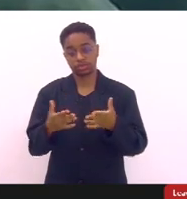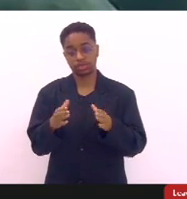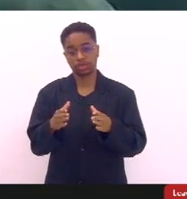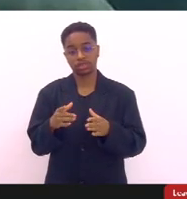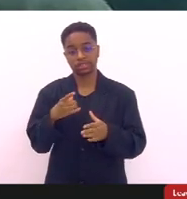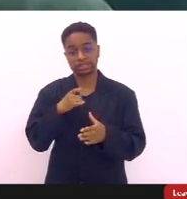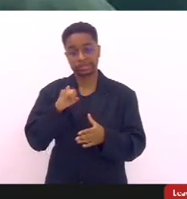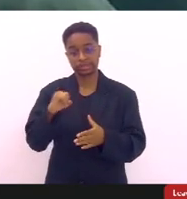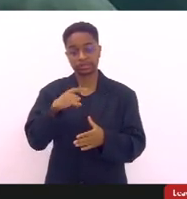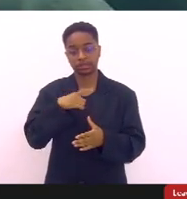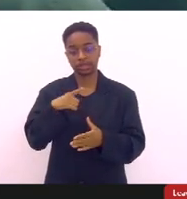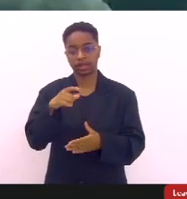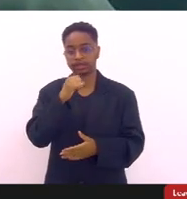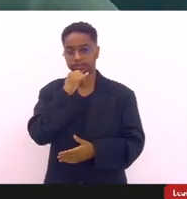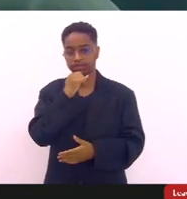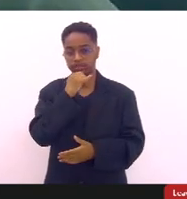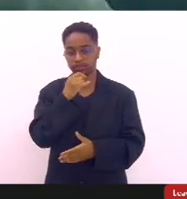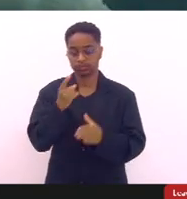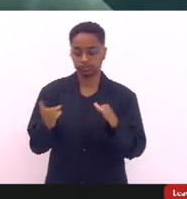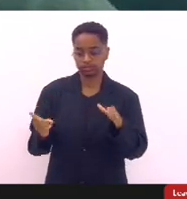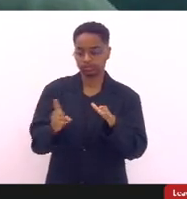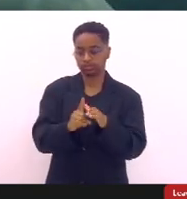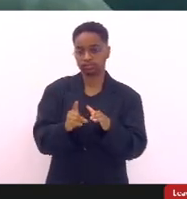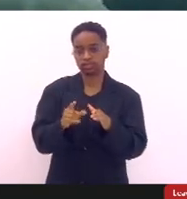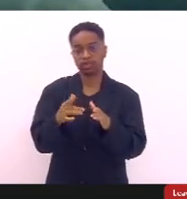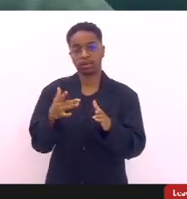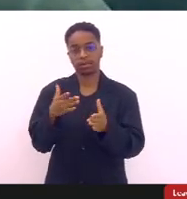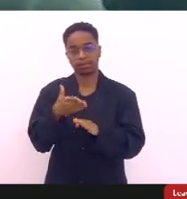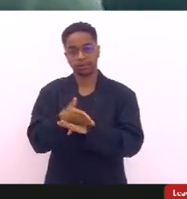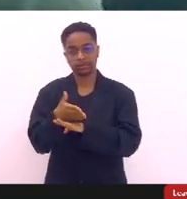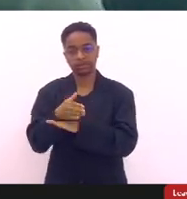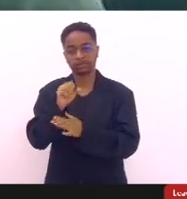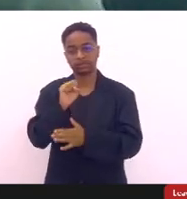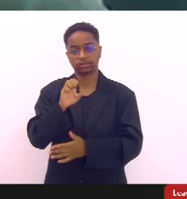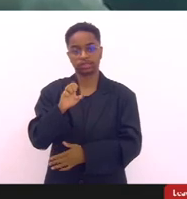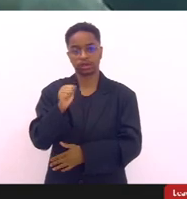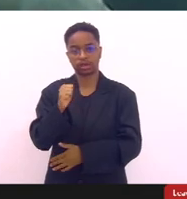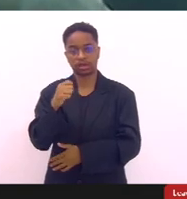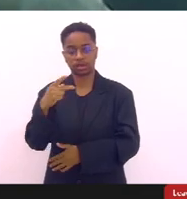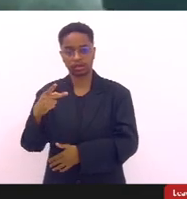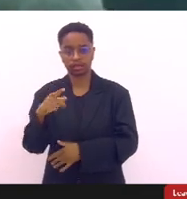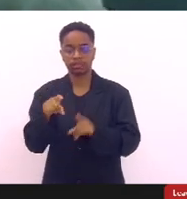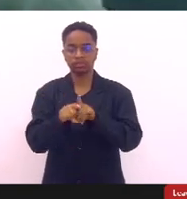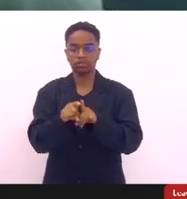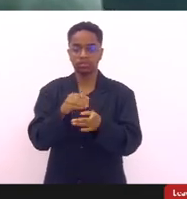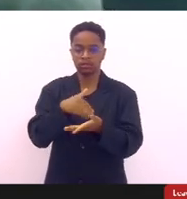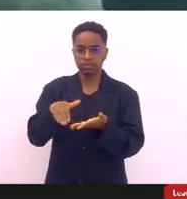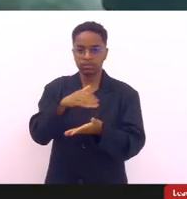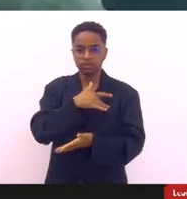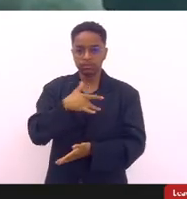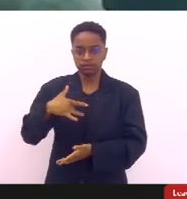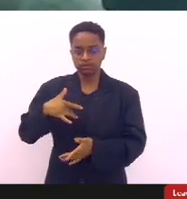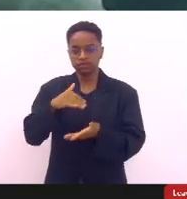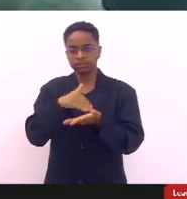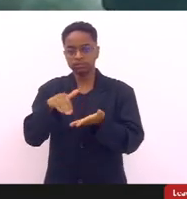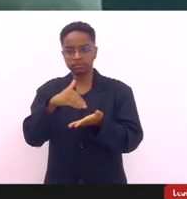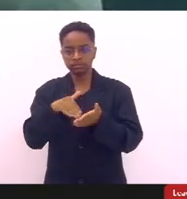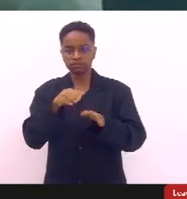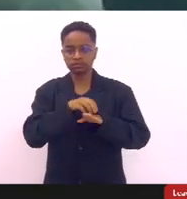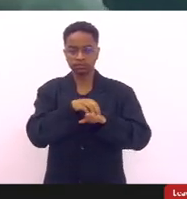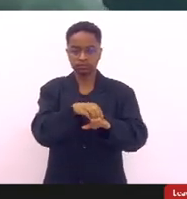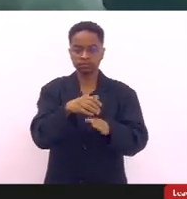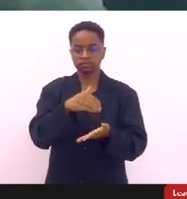a composição, por exemplo, além da saúde, da SEAP, que está discutindo o problema diretamente, a Secretaria de Transporte, a Secretaria de